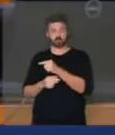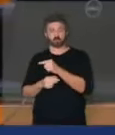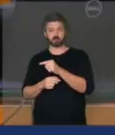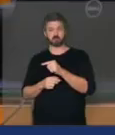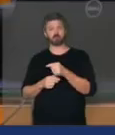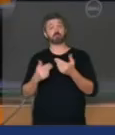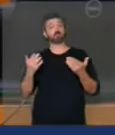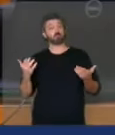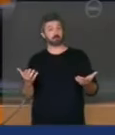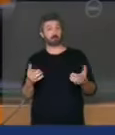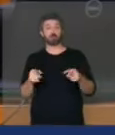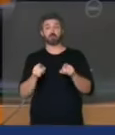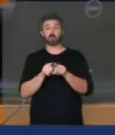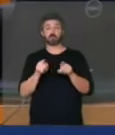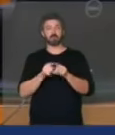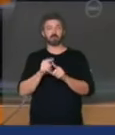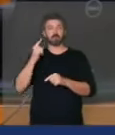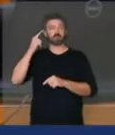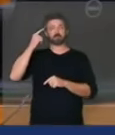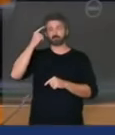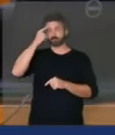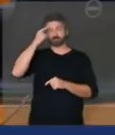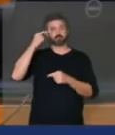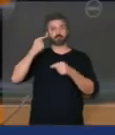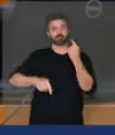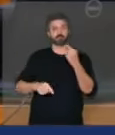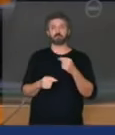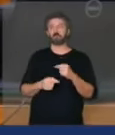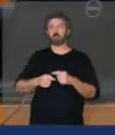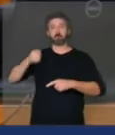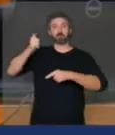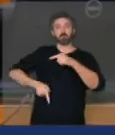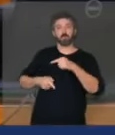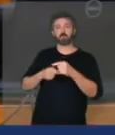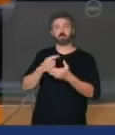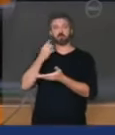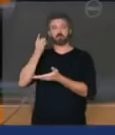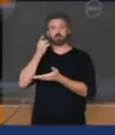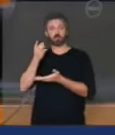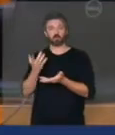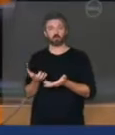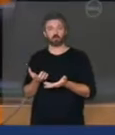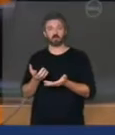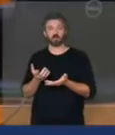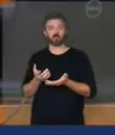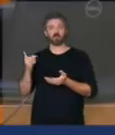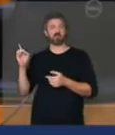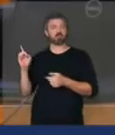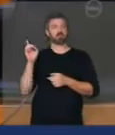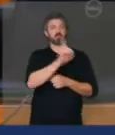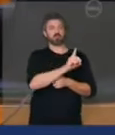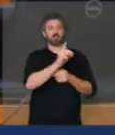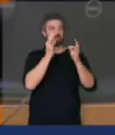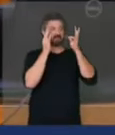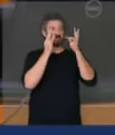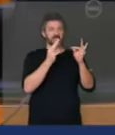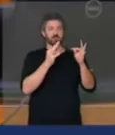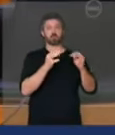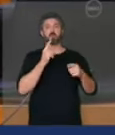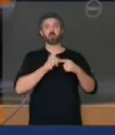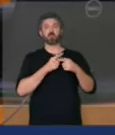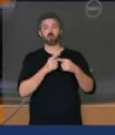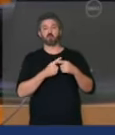é absolutamente descabido constranger parlamentar a depor uma CPI em virtude de